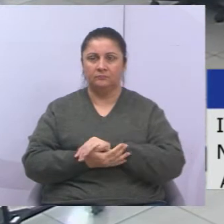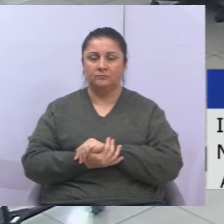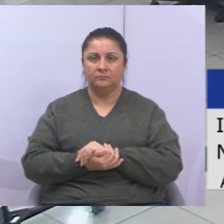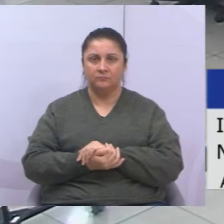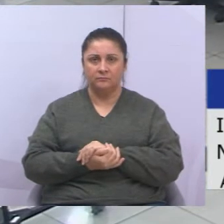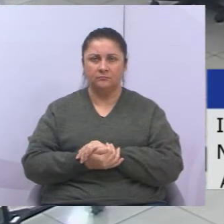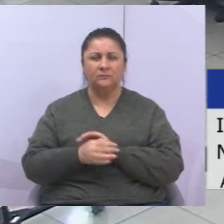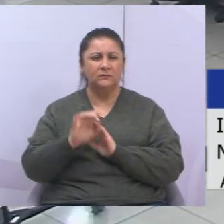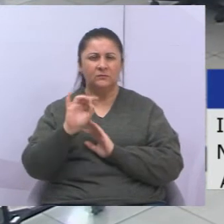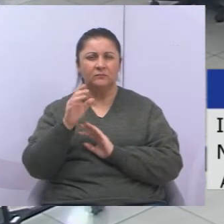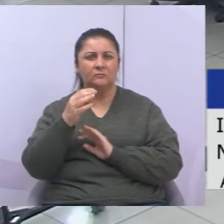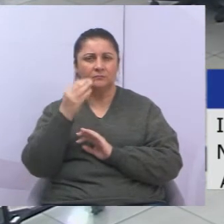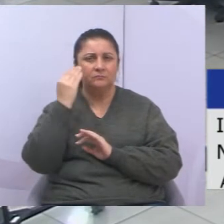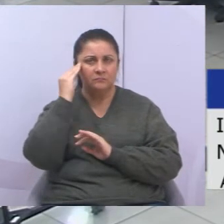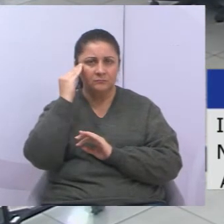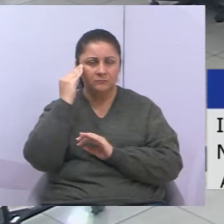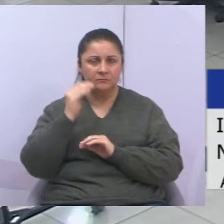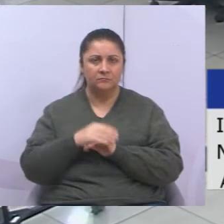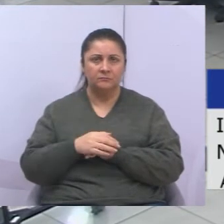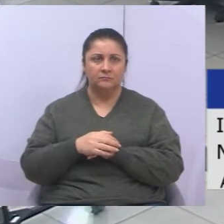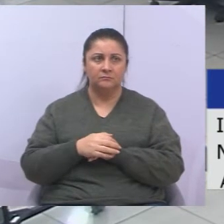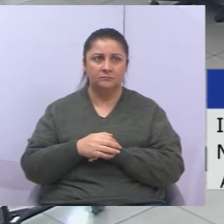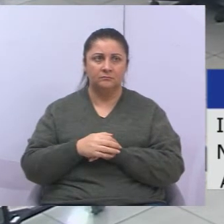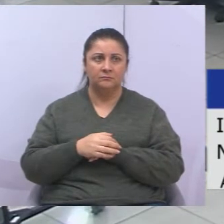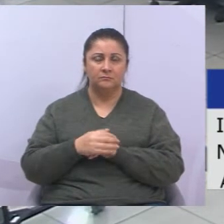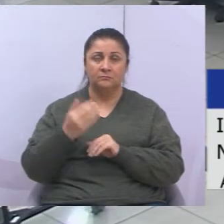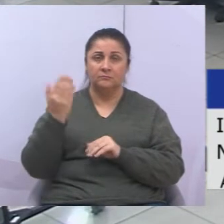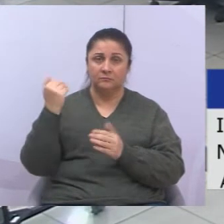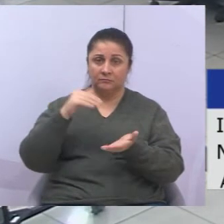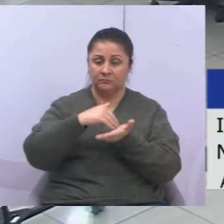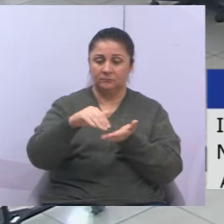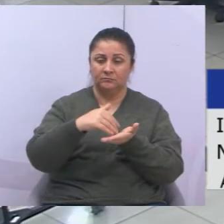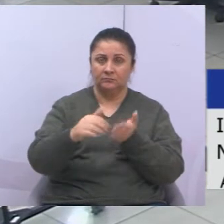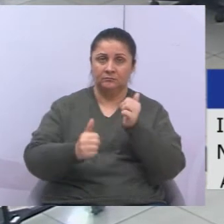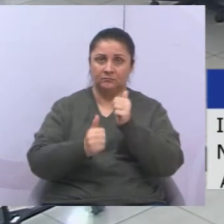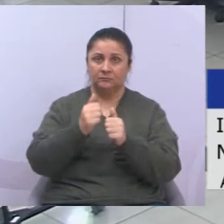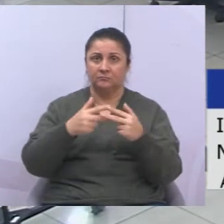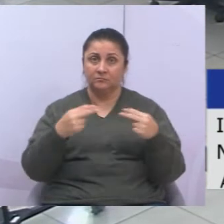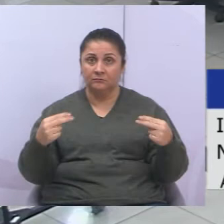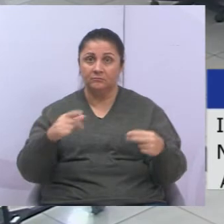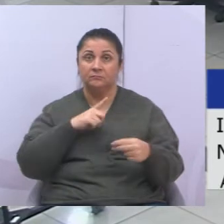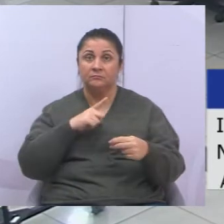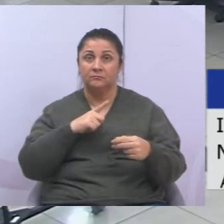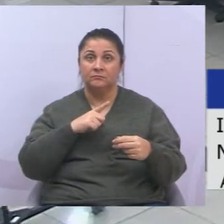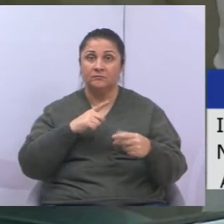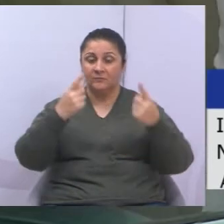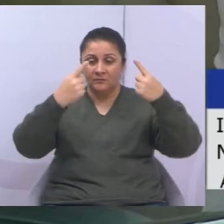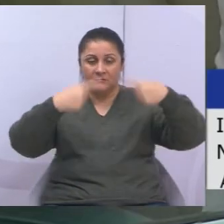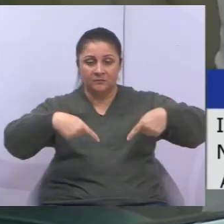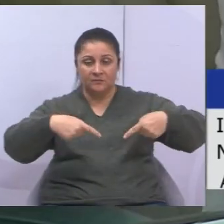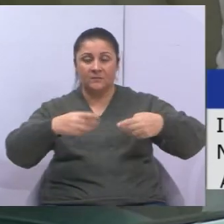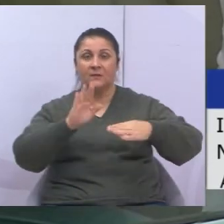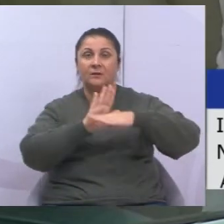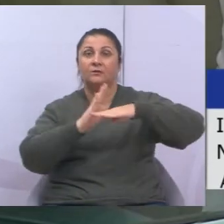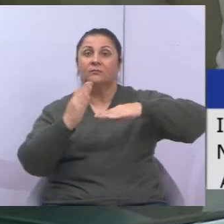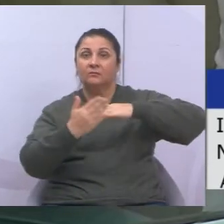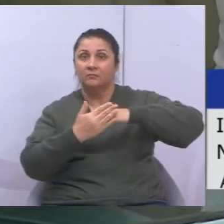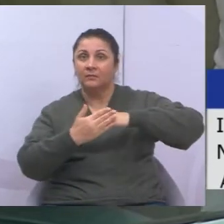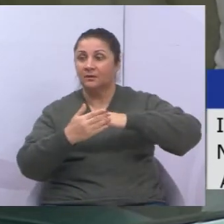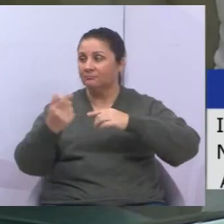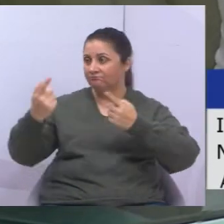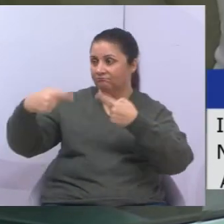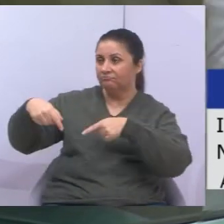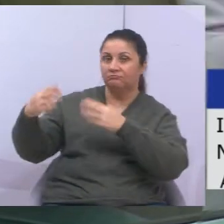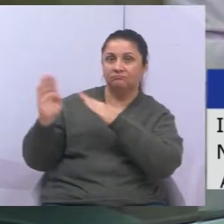ter uma noção, nós tínhamos tanto aqui no Poder Público, da parte da Secretaria de Esporte, o Interbairros. Cadê o Interbairros? O Interbairros é um incentivo